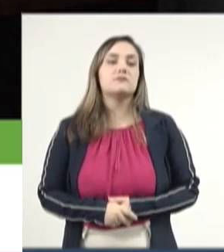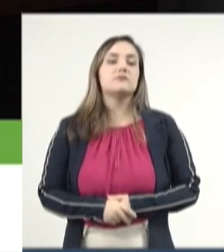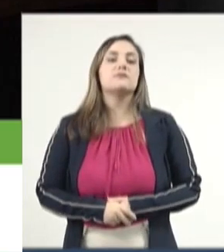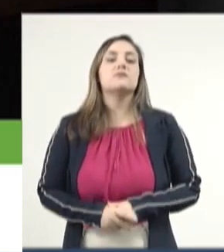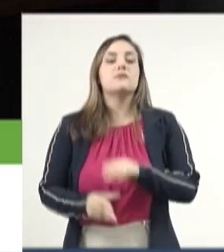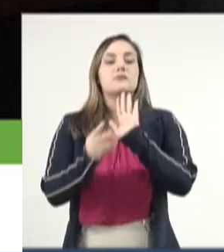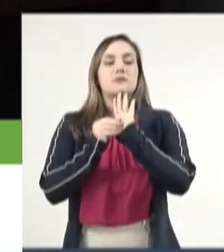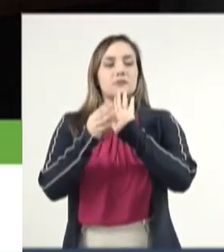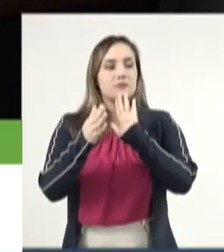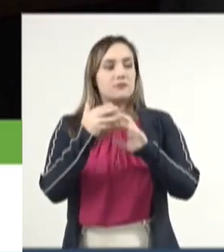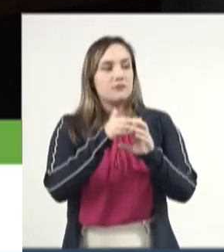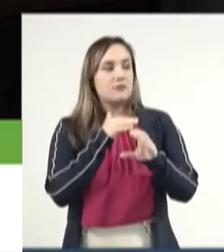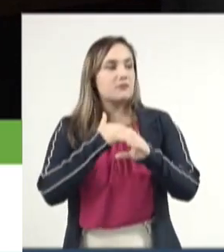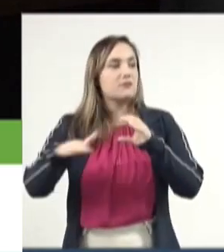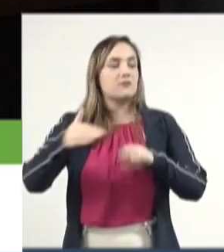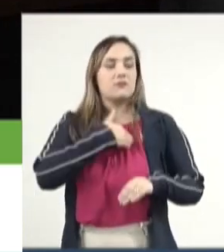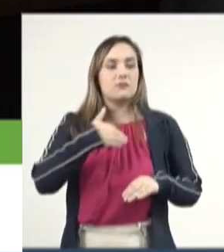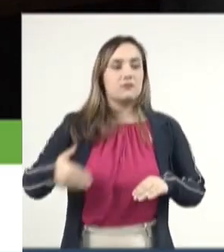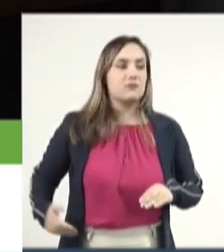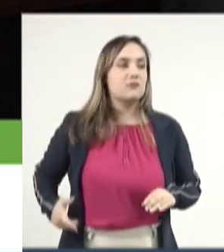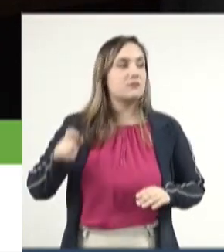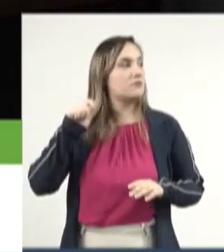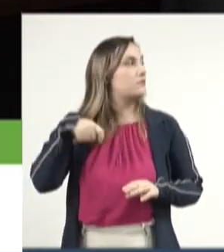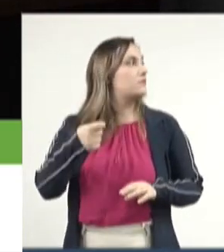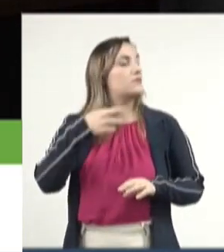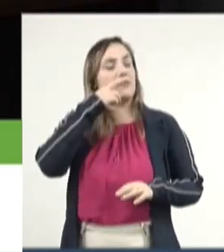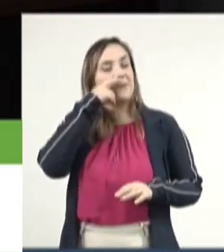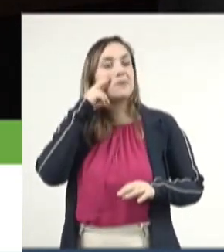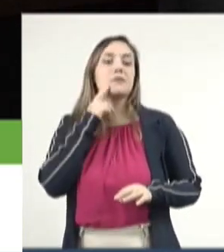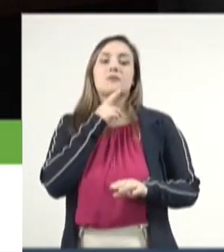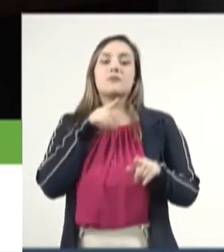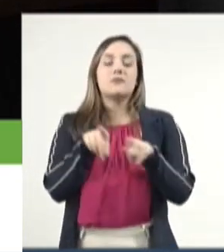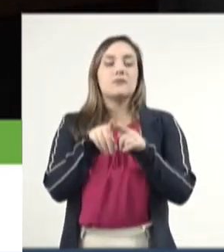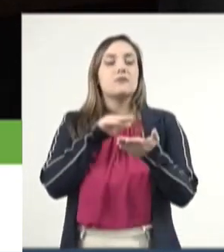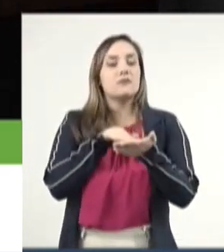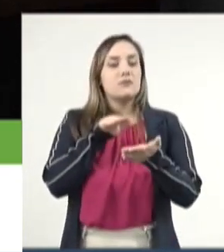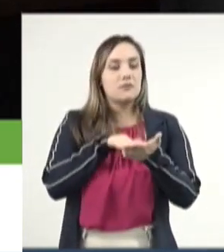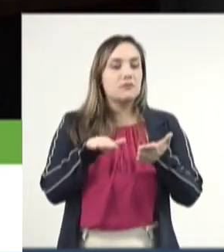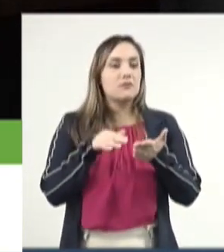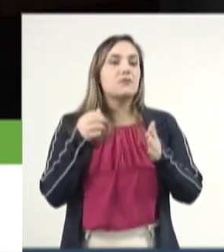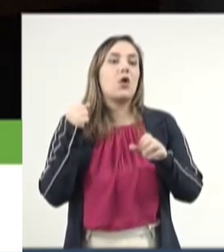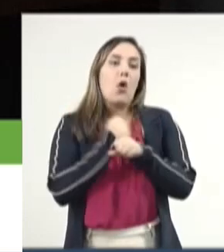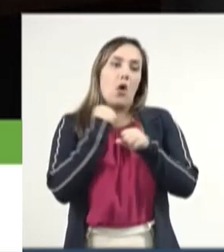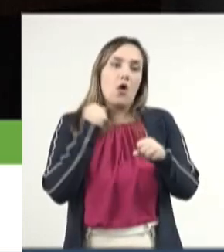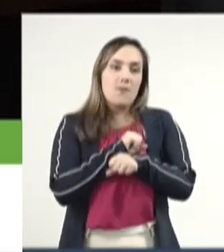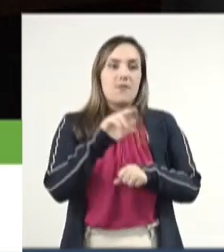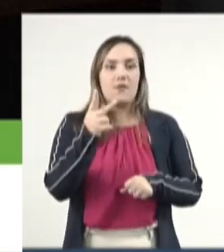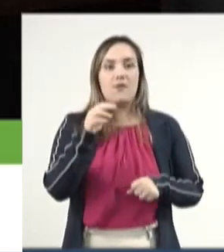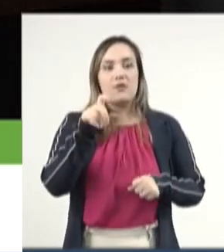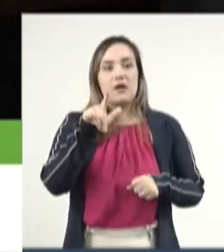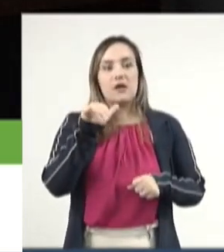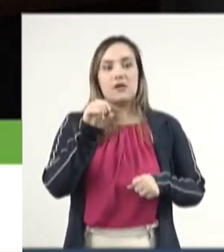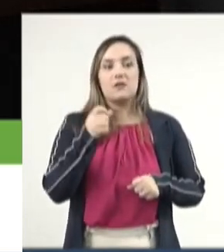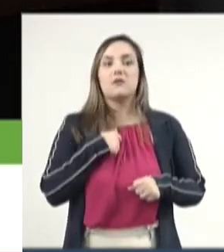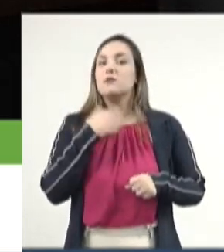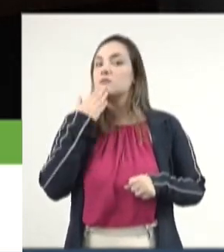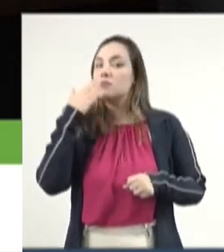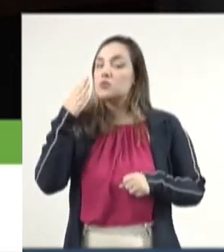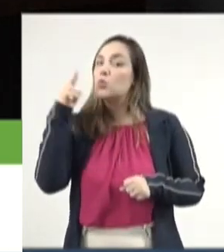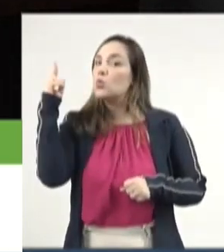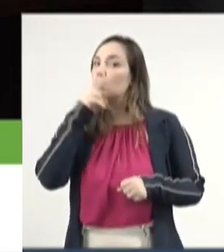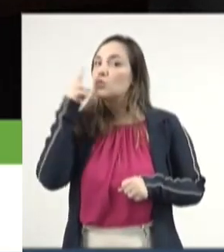uma indicação endereçada ao governador Eduardo Riedel e ao secretário de Obras Hélio Pelufo para que